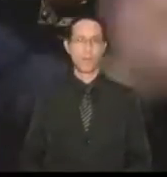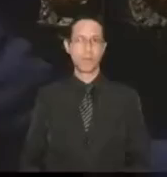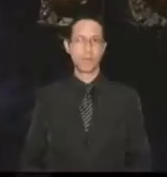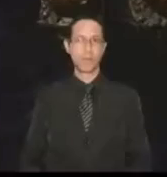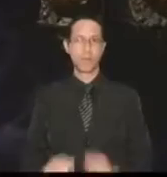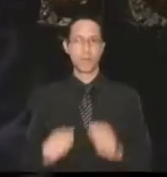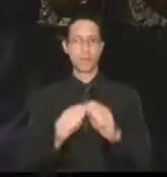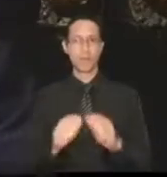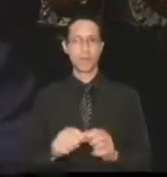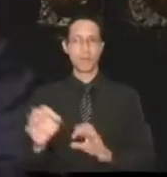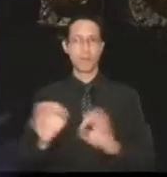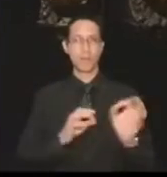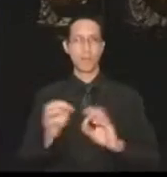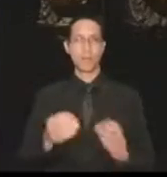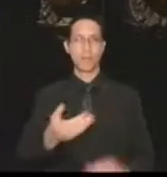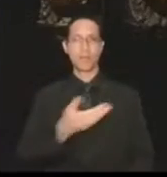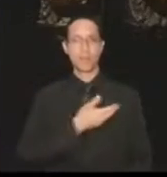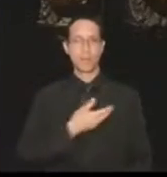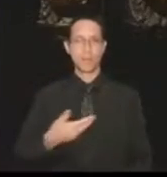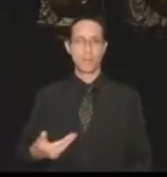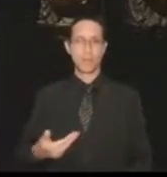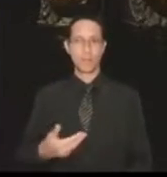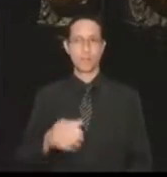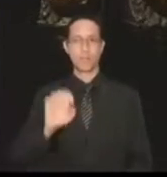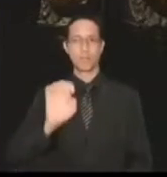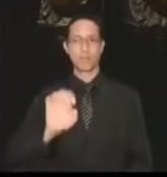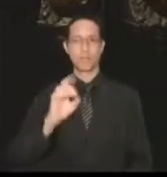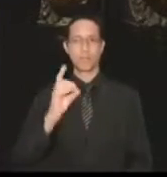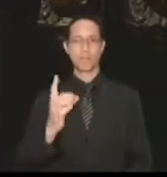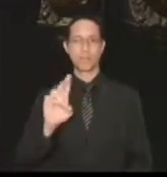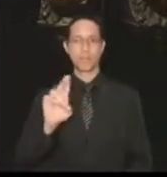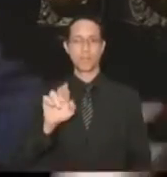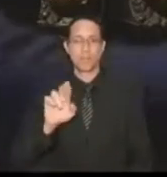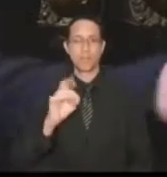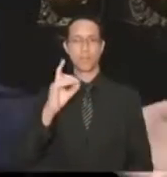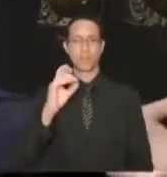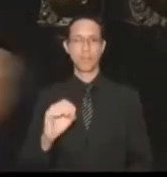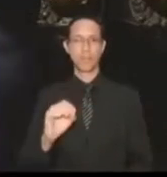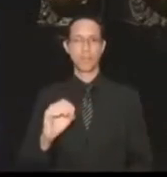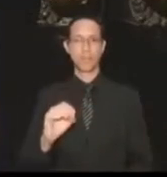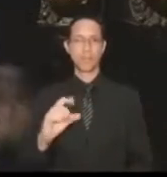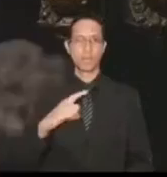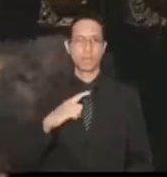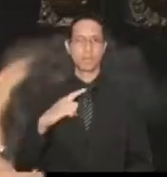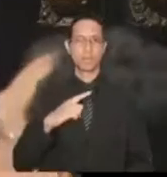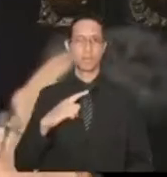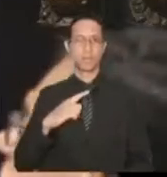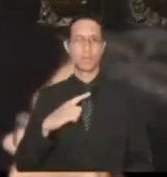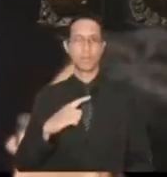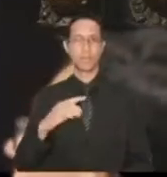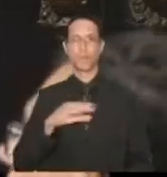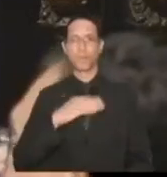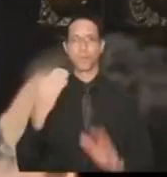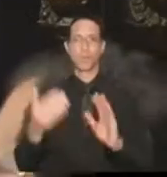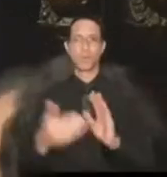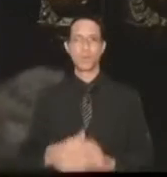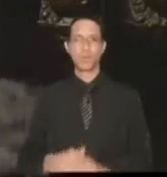que assume com a postura que é um governo aliado da cultura, demora isso tudo para mandar o plano para a